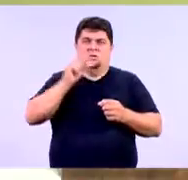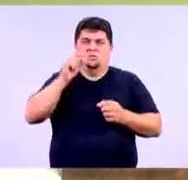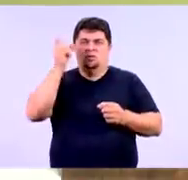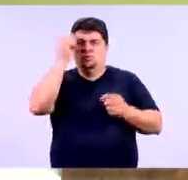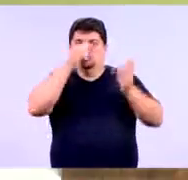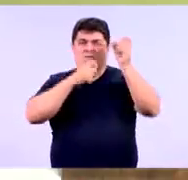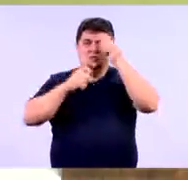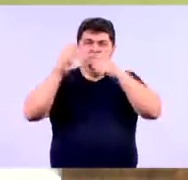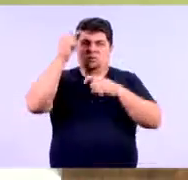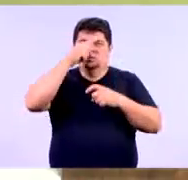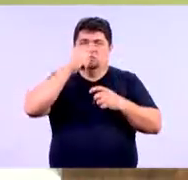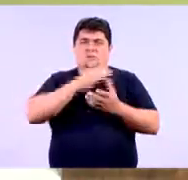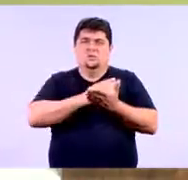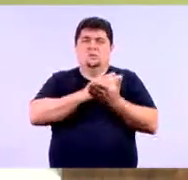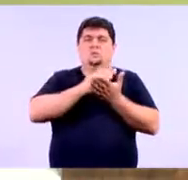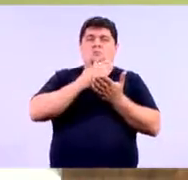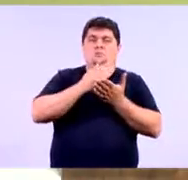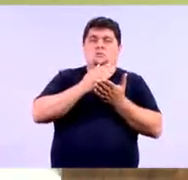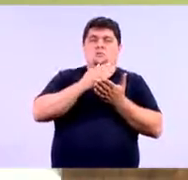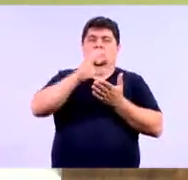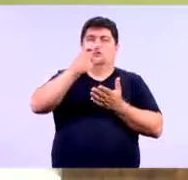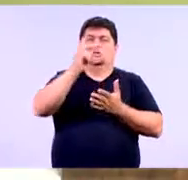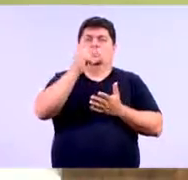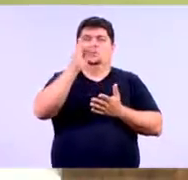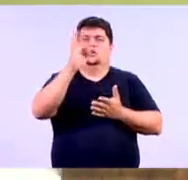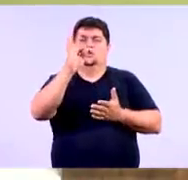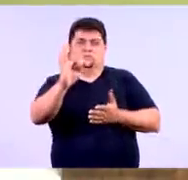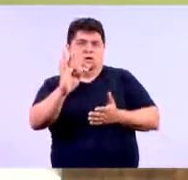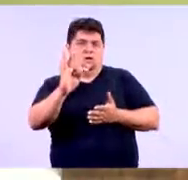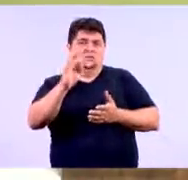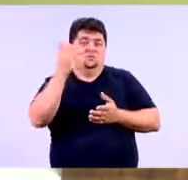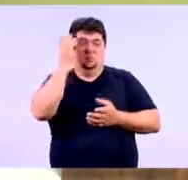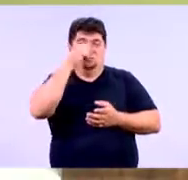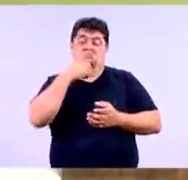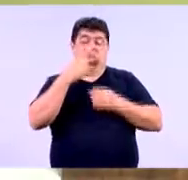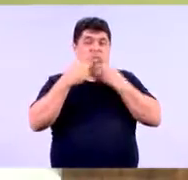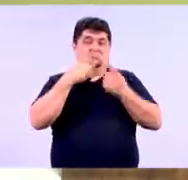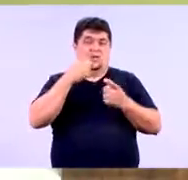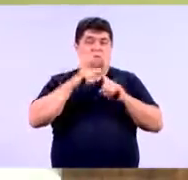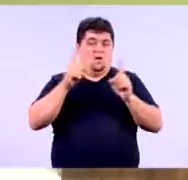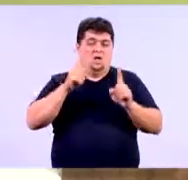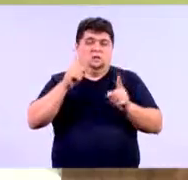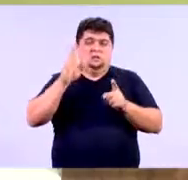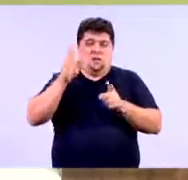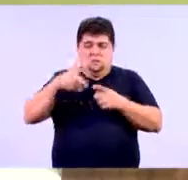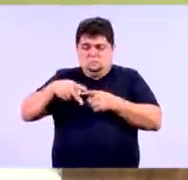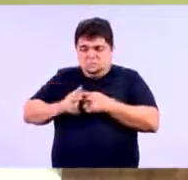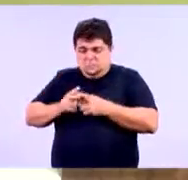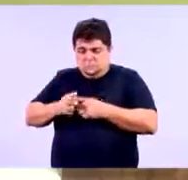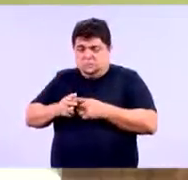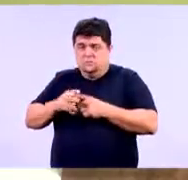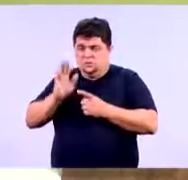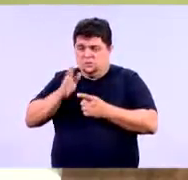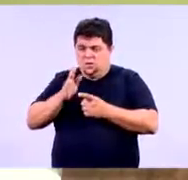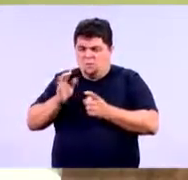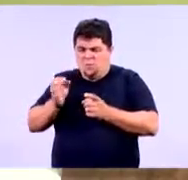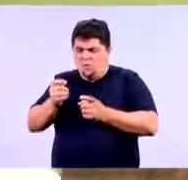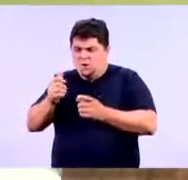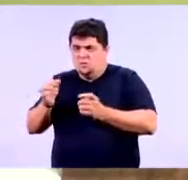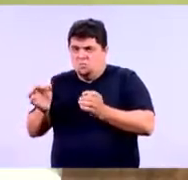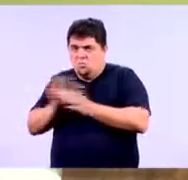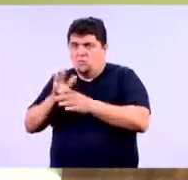aqui para ingressar no chat, mas assim que for resolvido, aí vocês poderão enviar as perguntas, tá